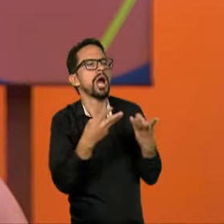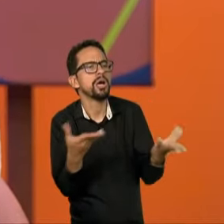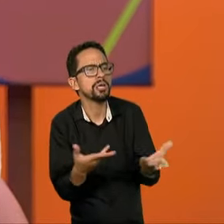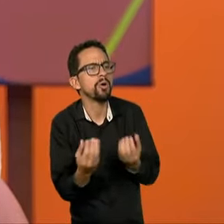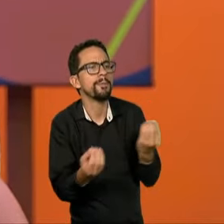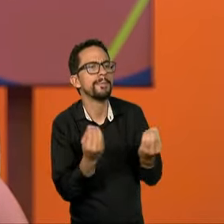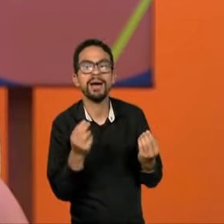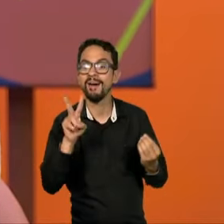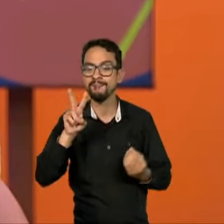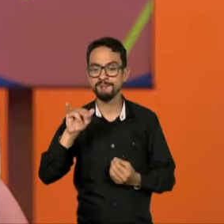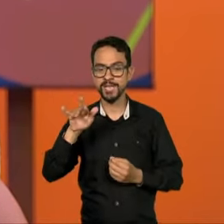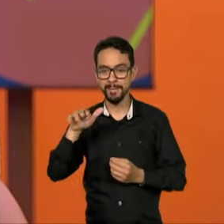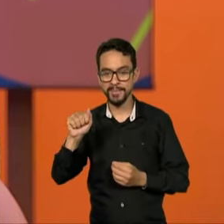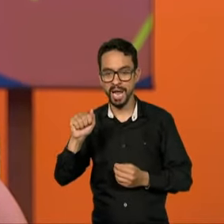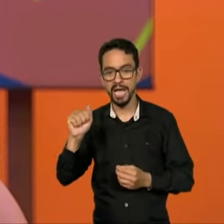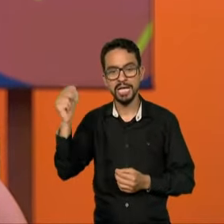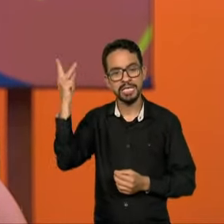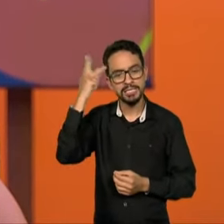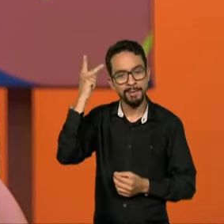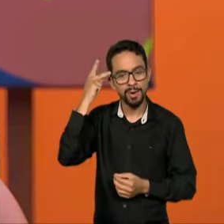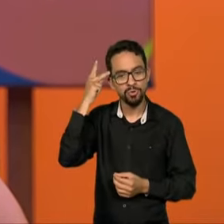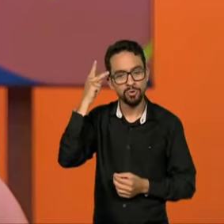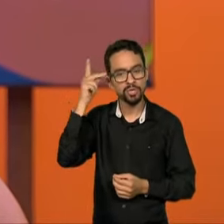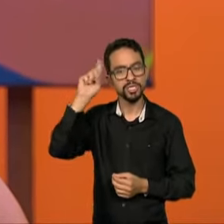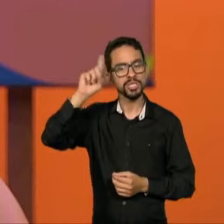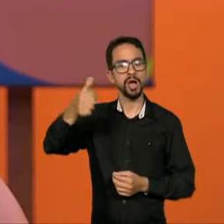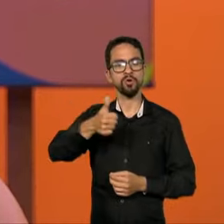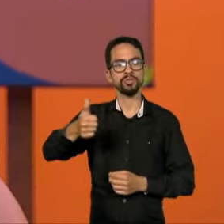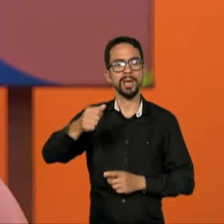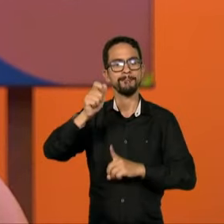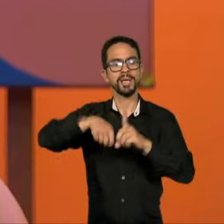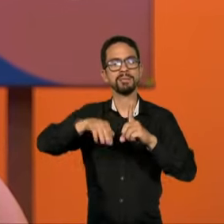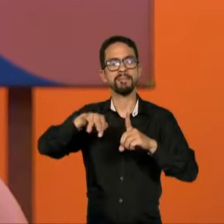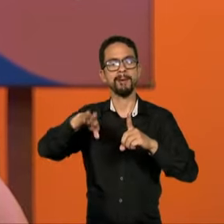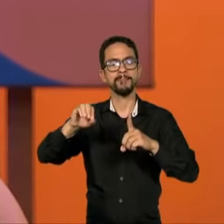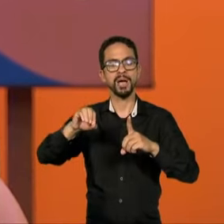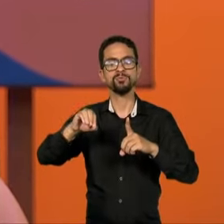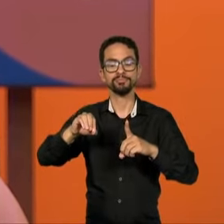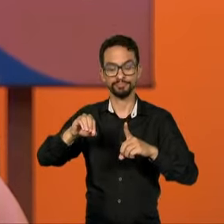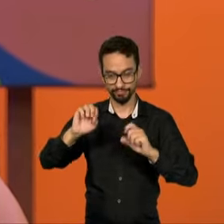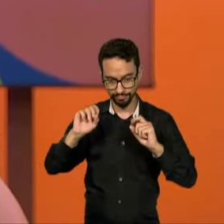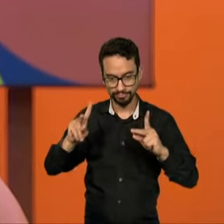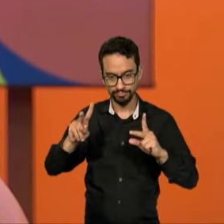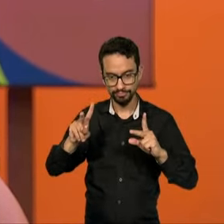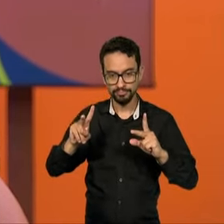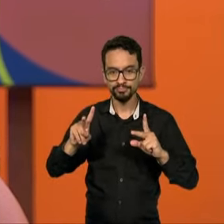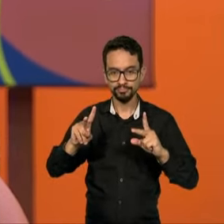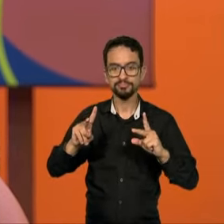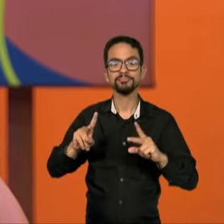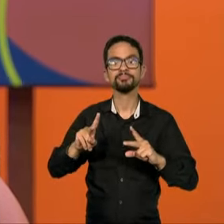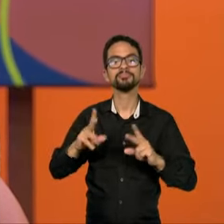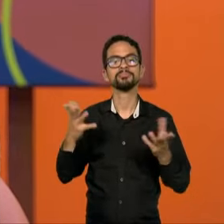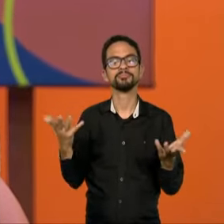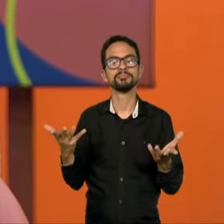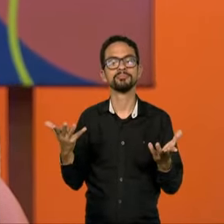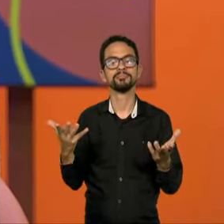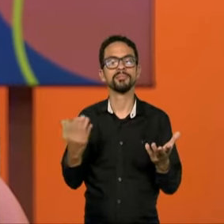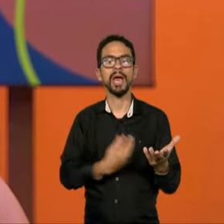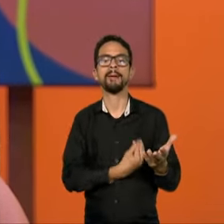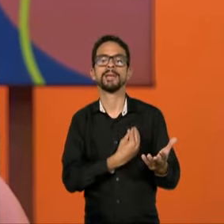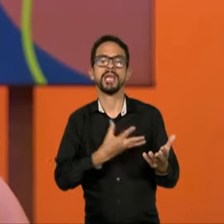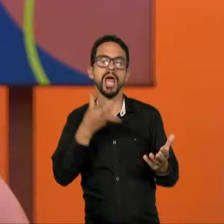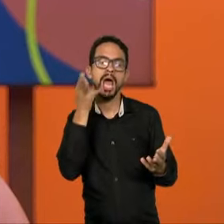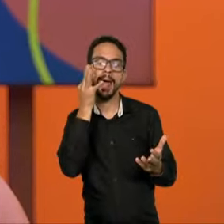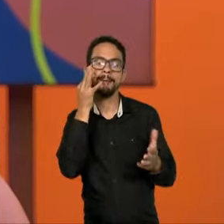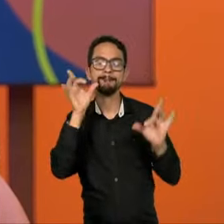ser? Vibra. 11 de maio, Vibra em São Paulo, 11 de maio, tá. Com a